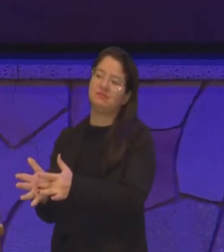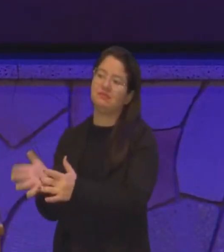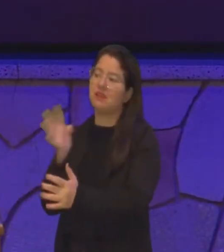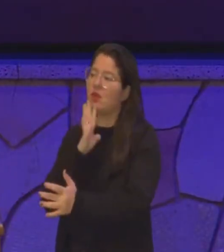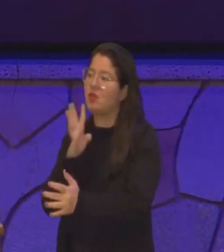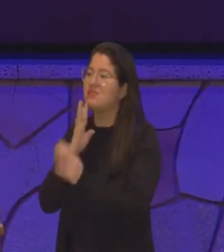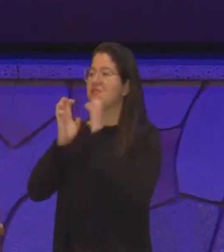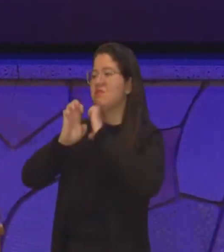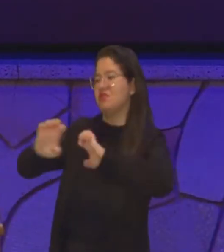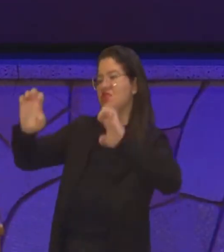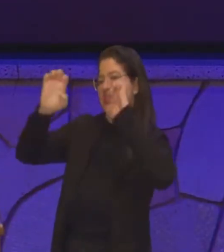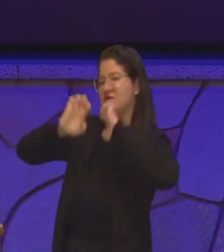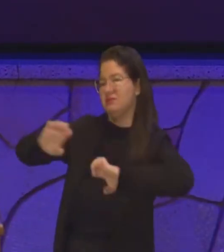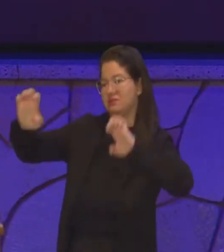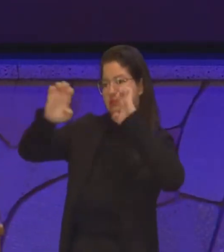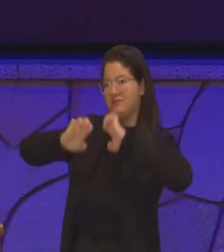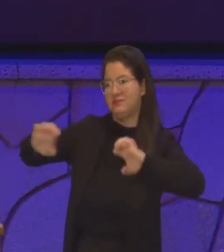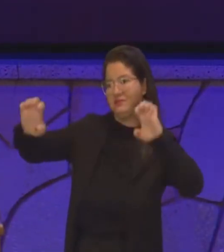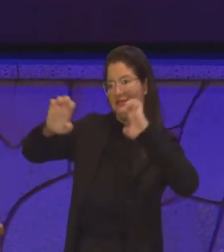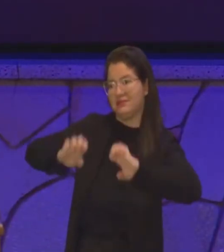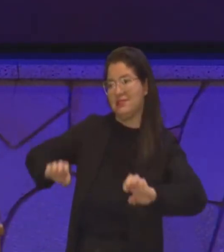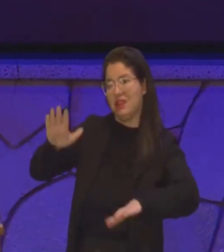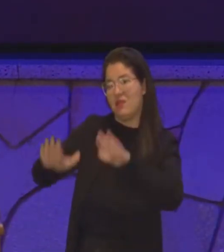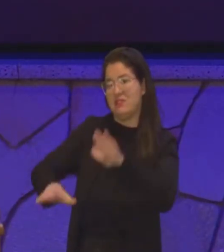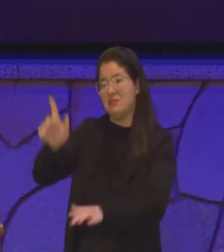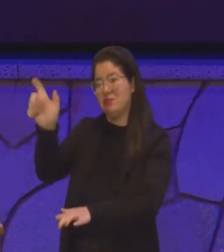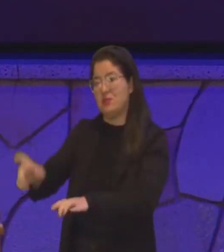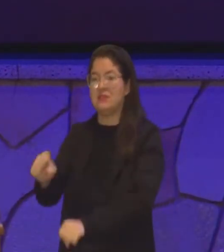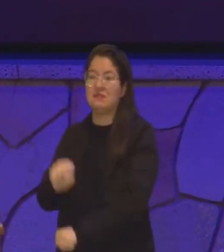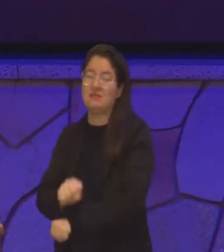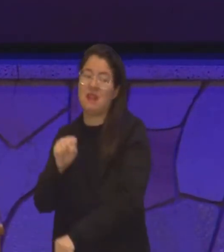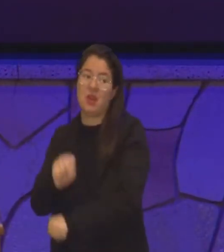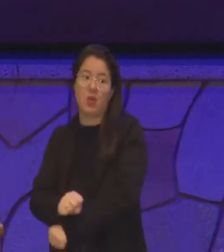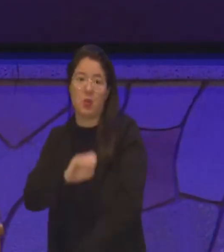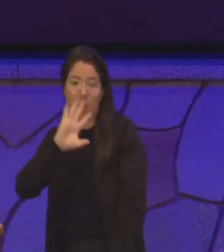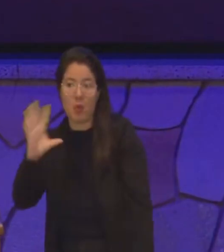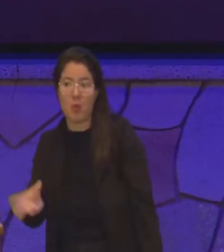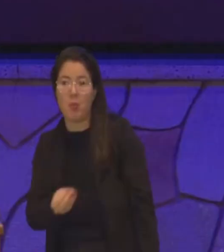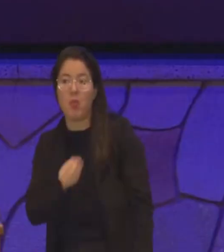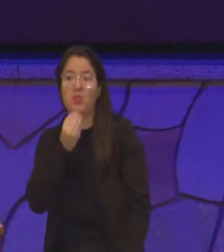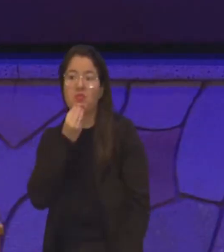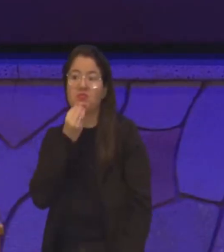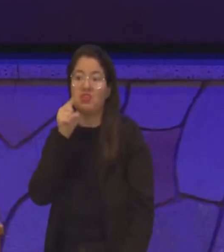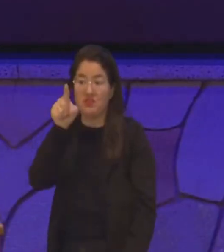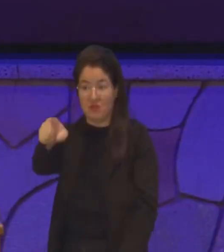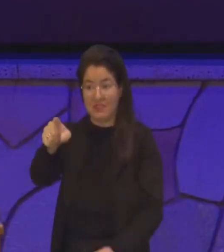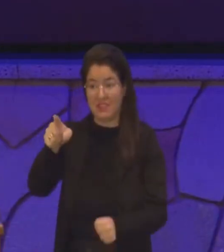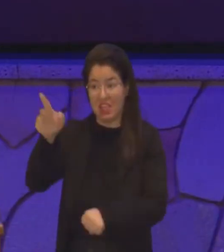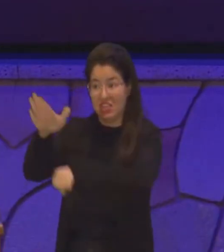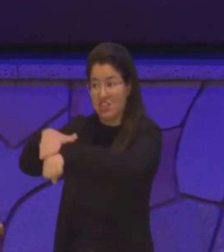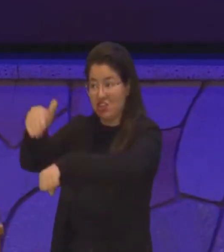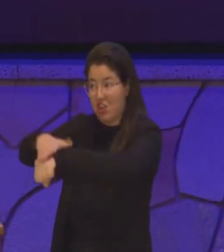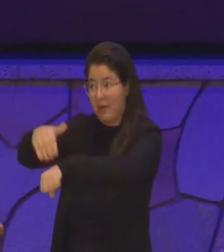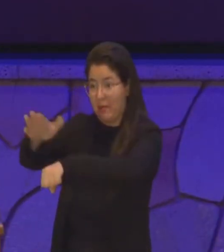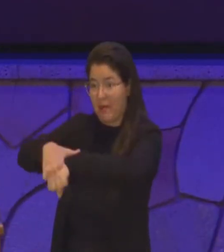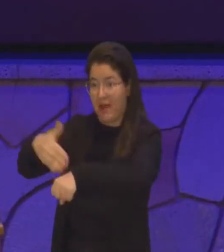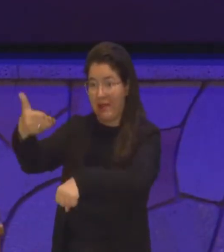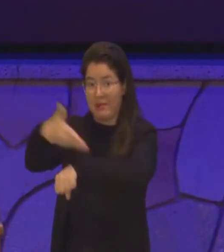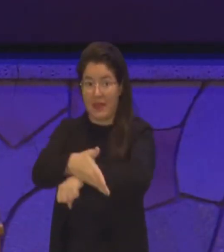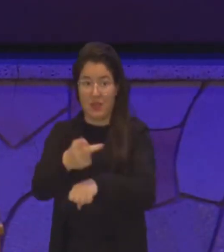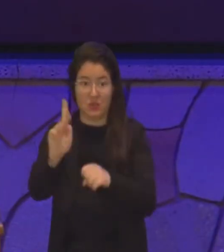conhecer o Evangelho, esteja esperando a oportunidade de você fazer um convite à sua